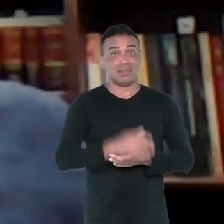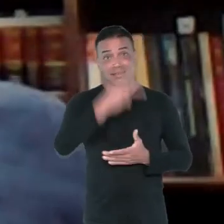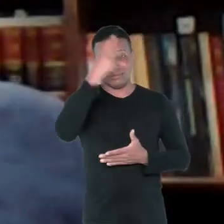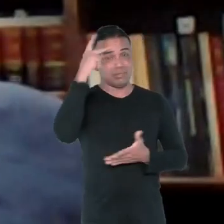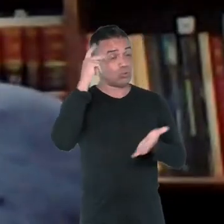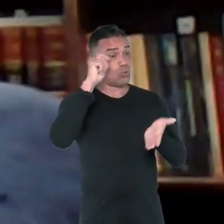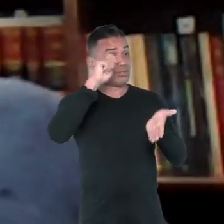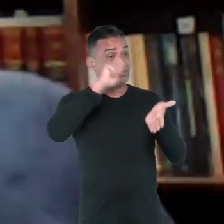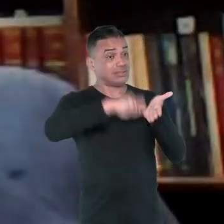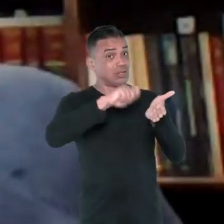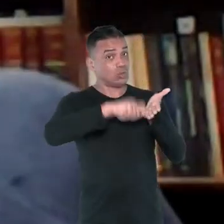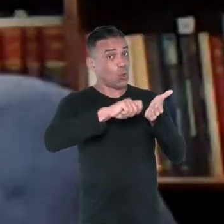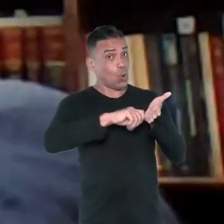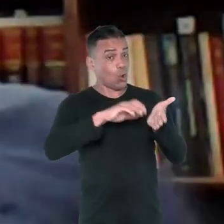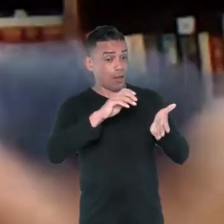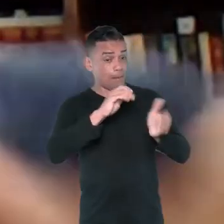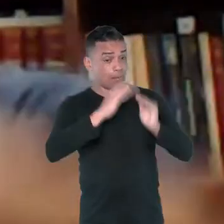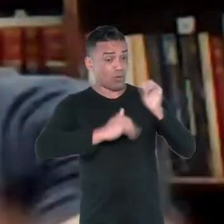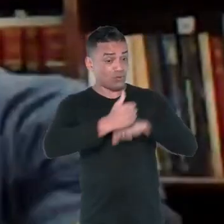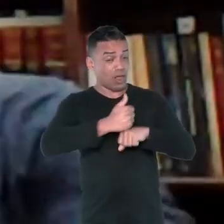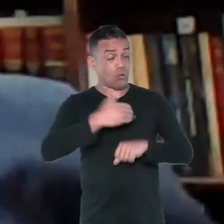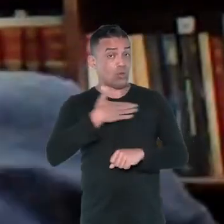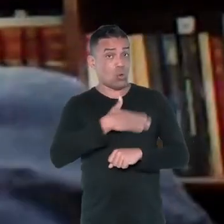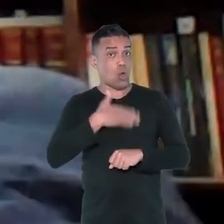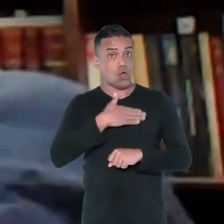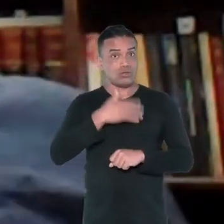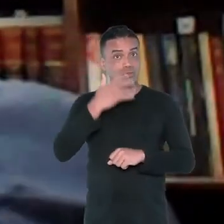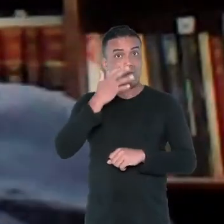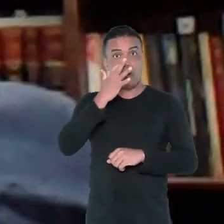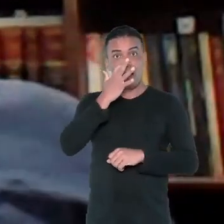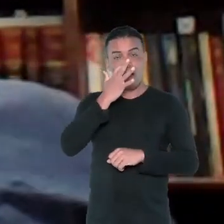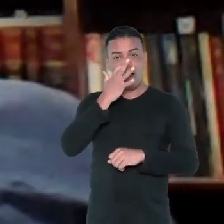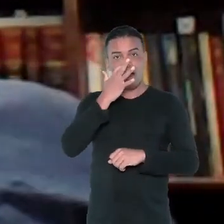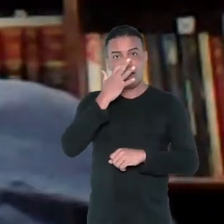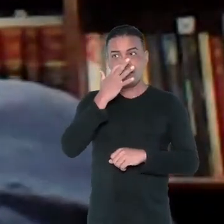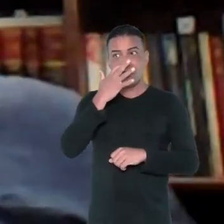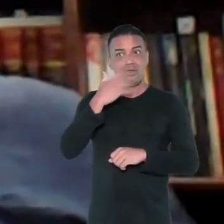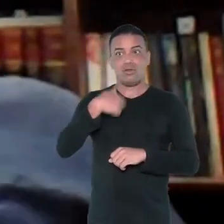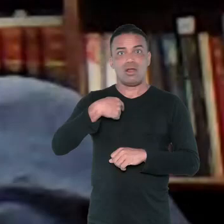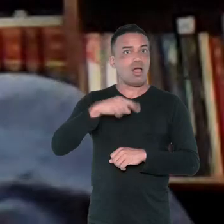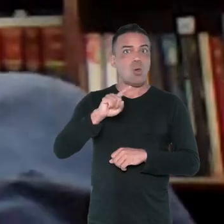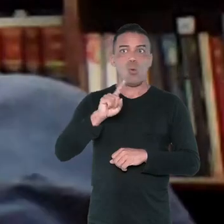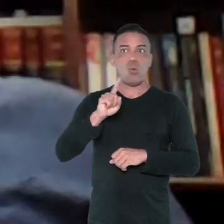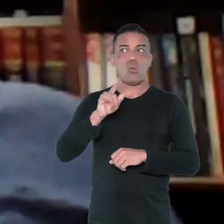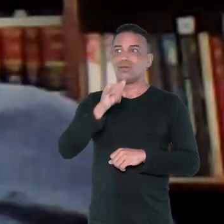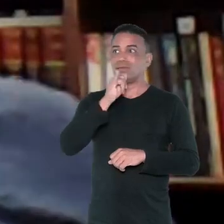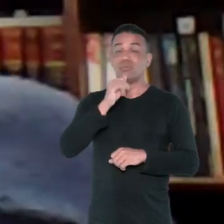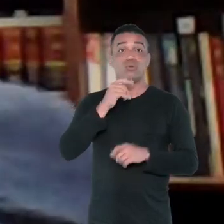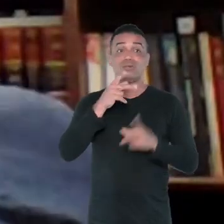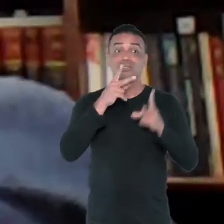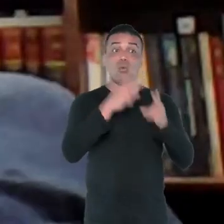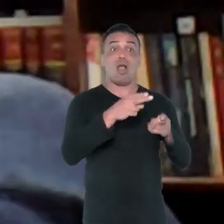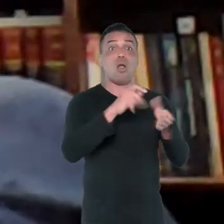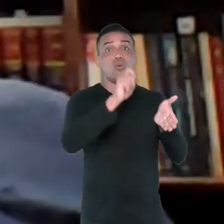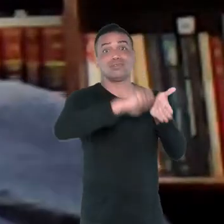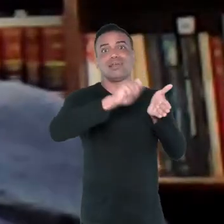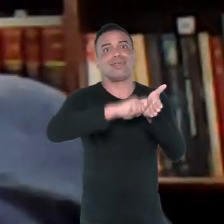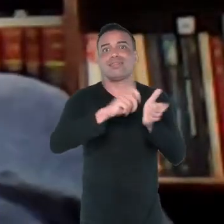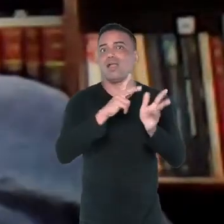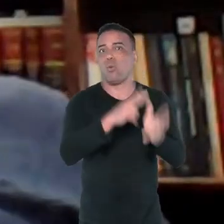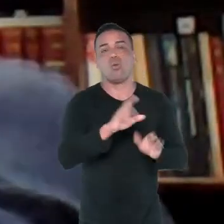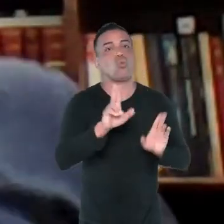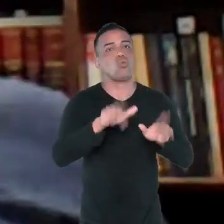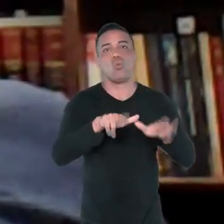eu admiro, jamais me levariam para a escrita, porque eu jamais conseguiria escrever como eles,